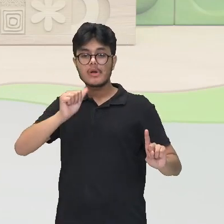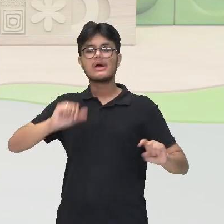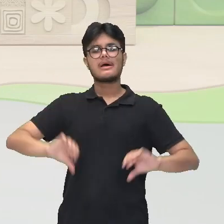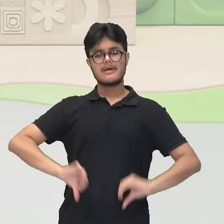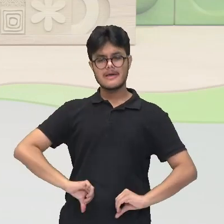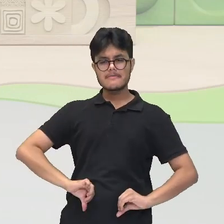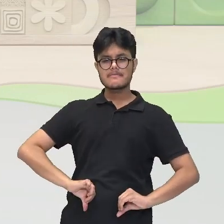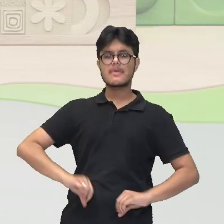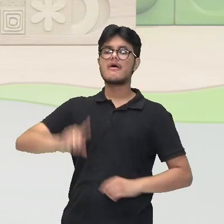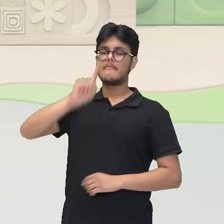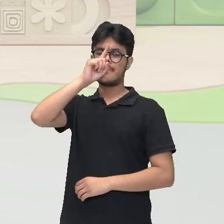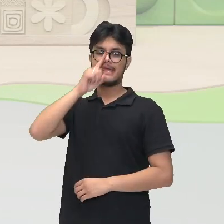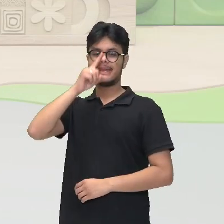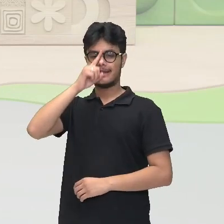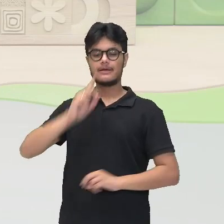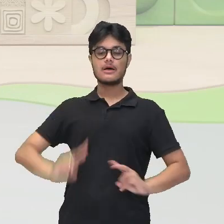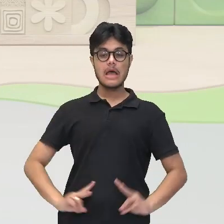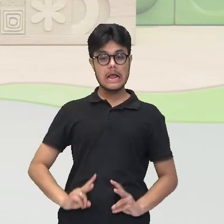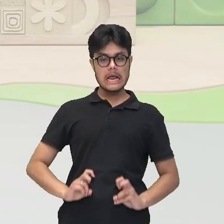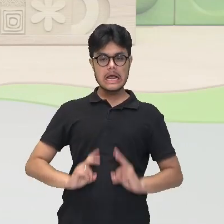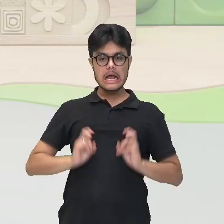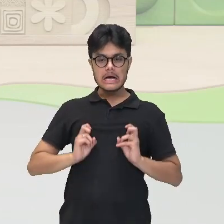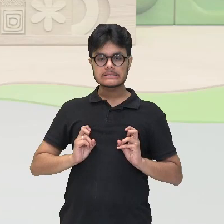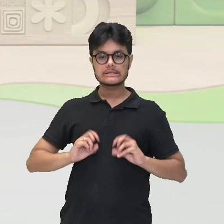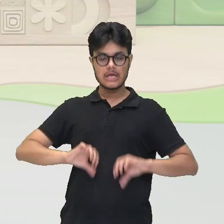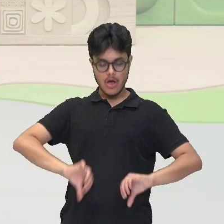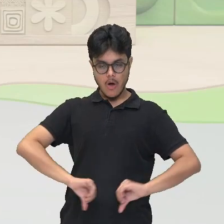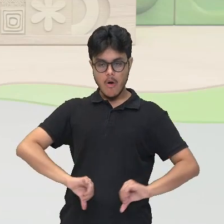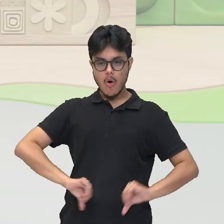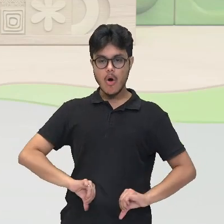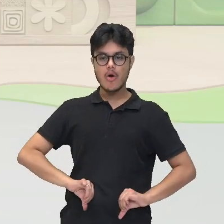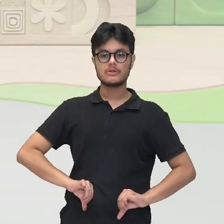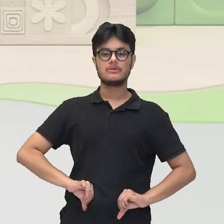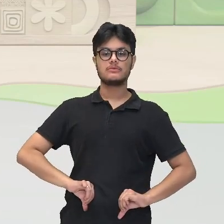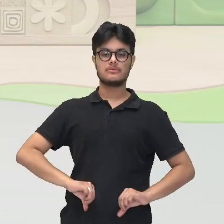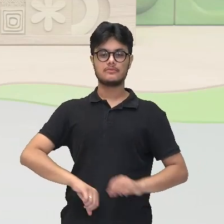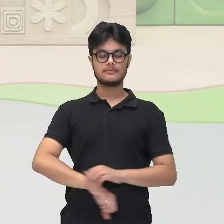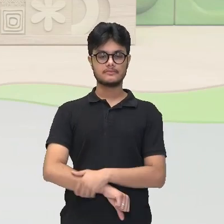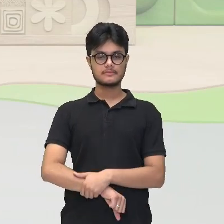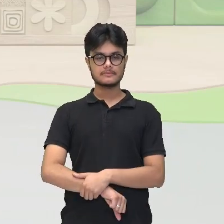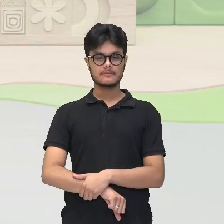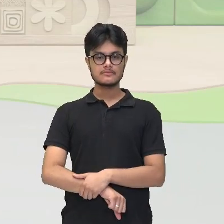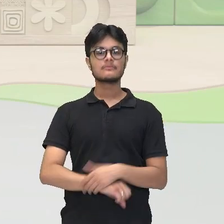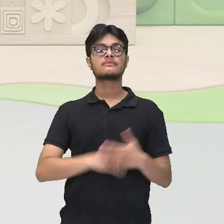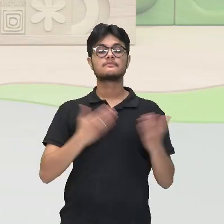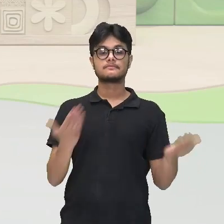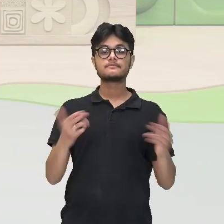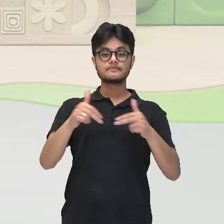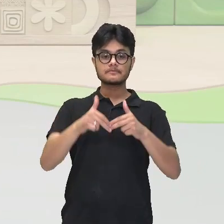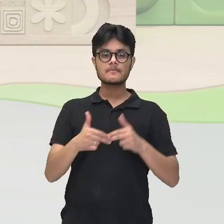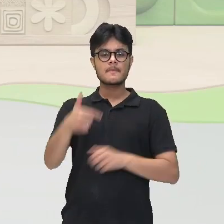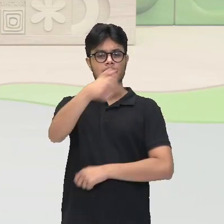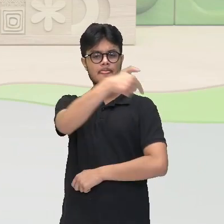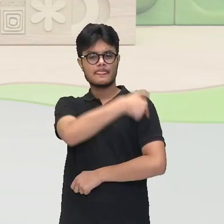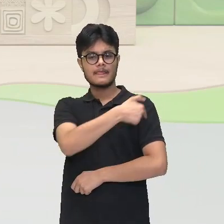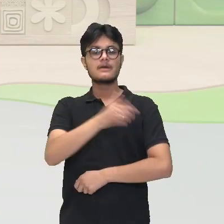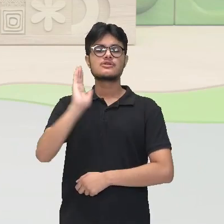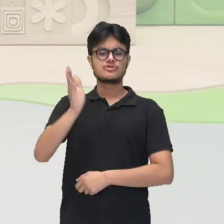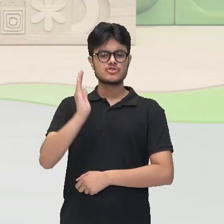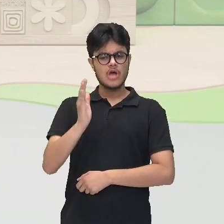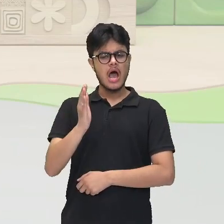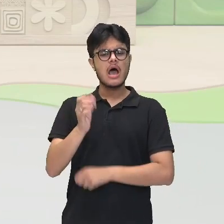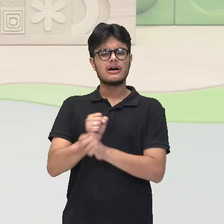mais perigoso porque ele causa o câncer no colo do útero. E apesar dessa vacinação já ocorrer